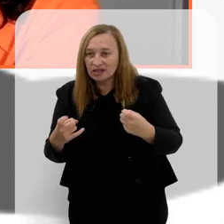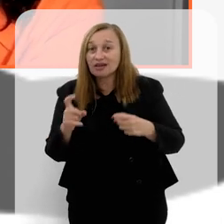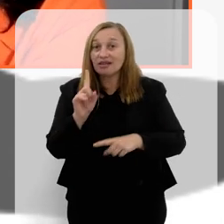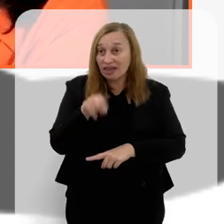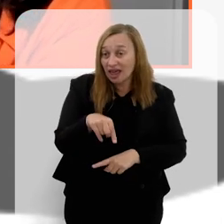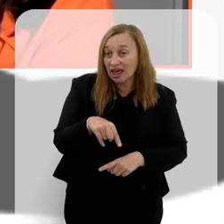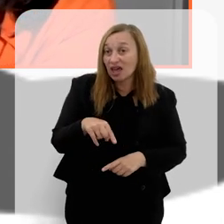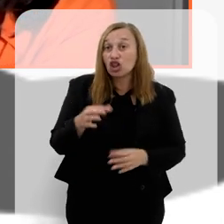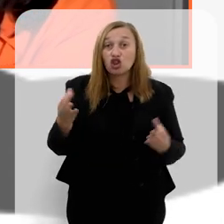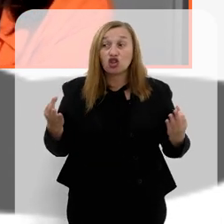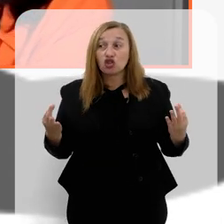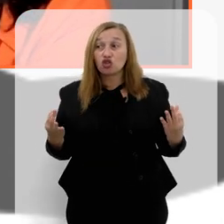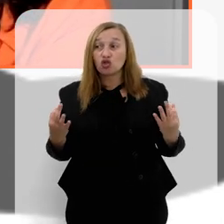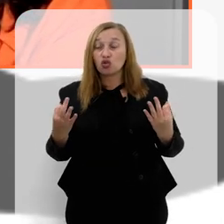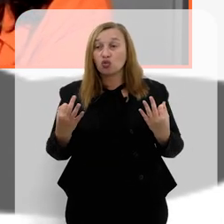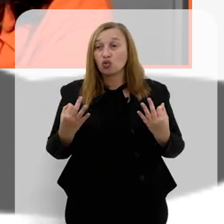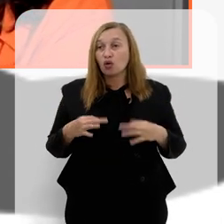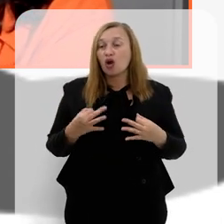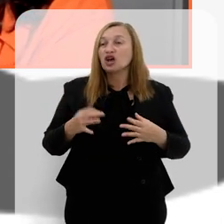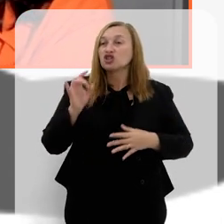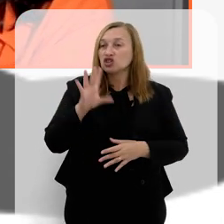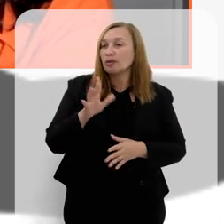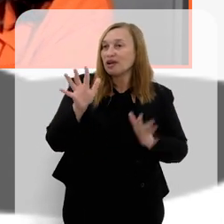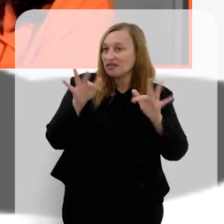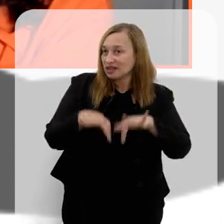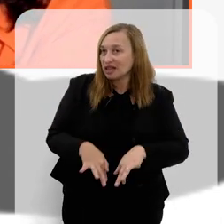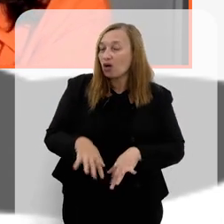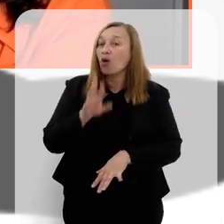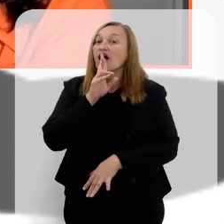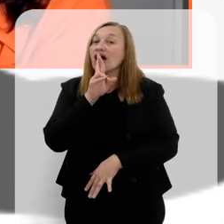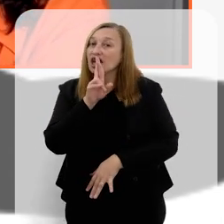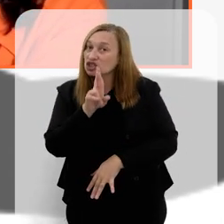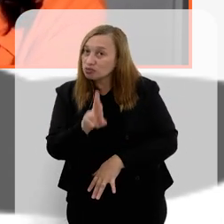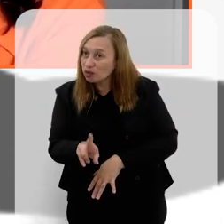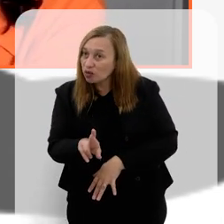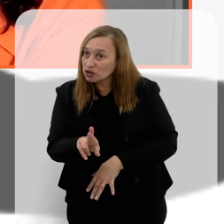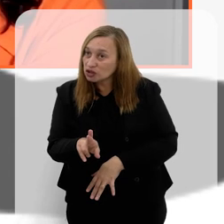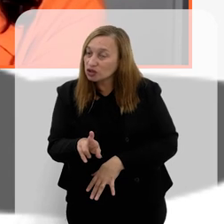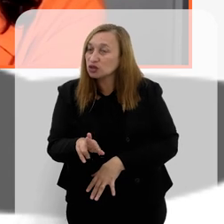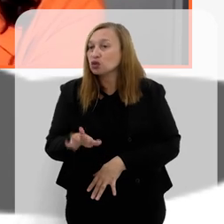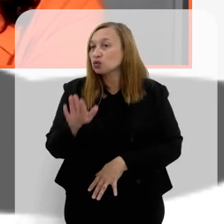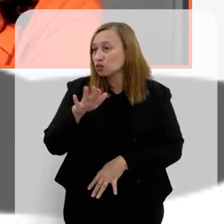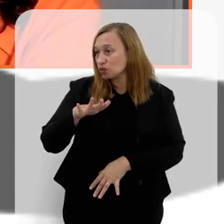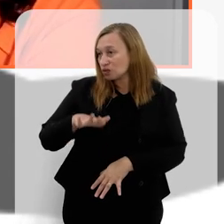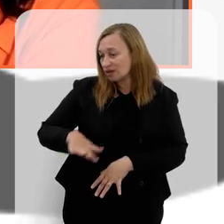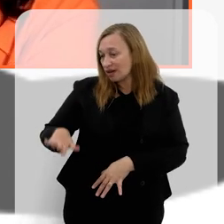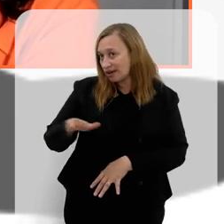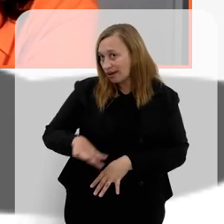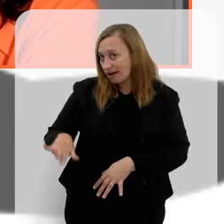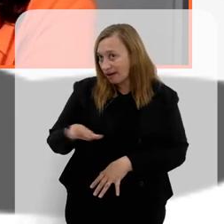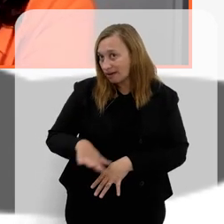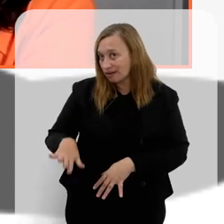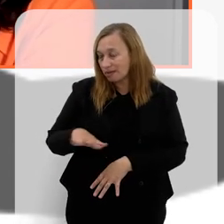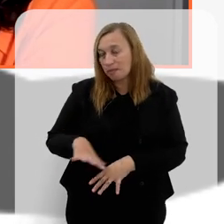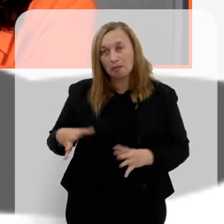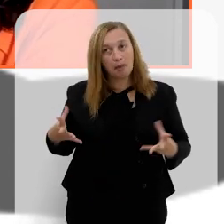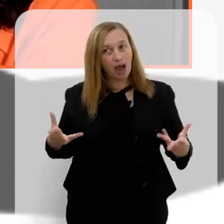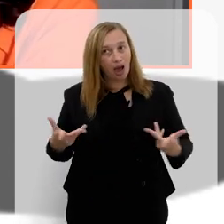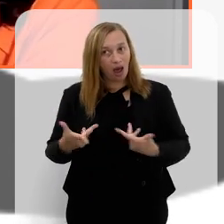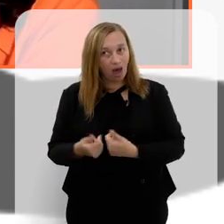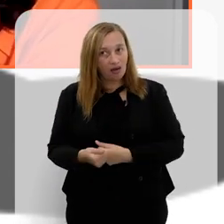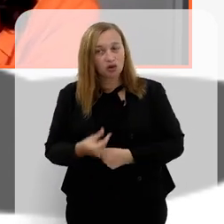né? E olha, Nossa, só para finalizar, olha a resposta do da garoto. criança.